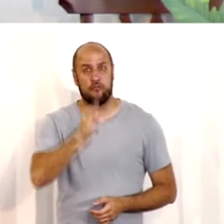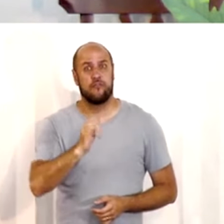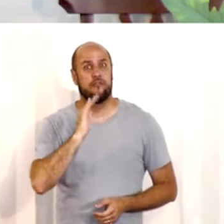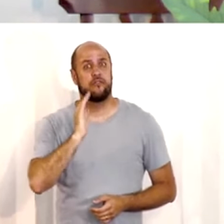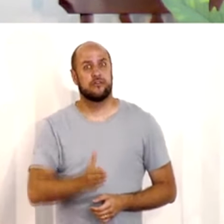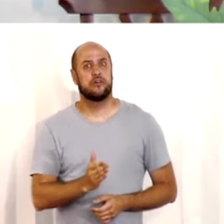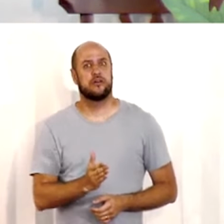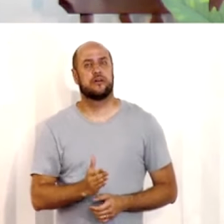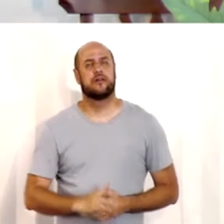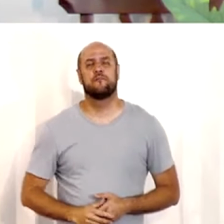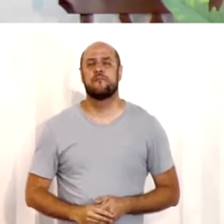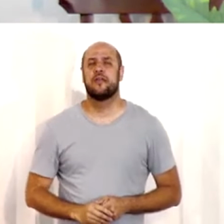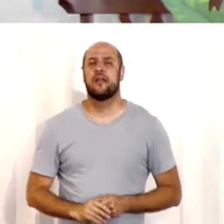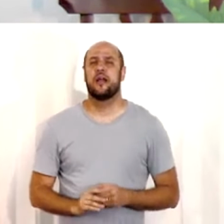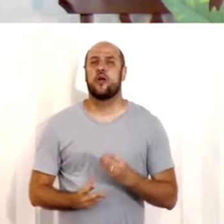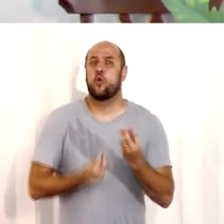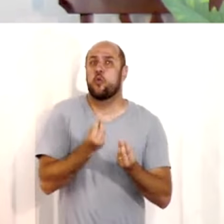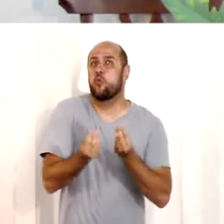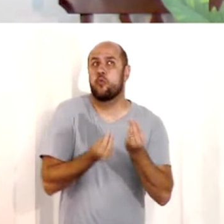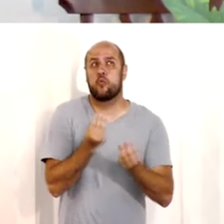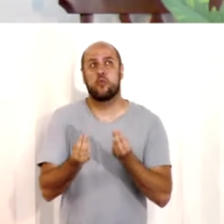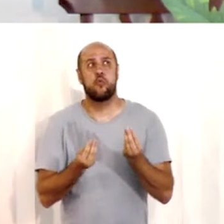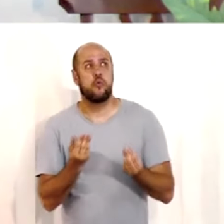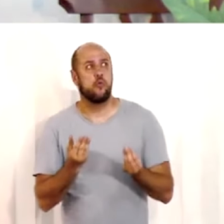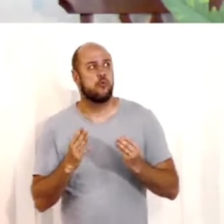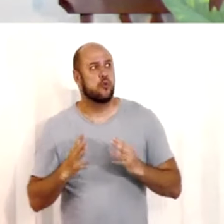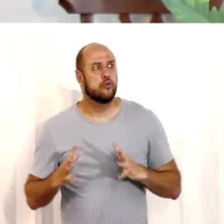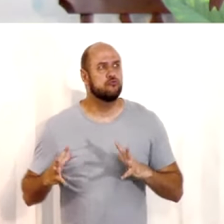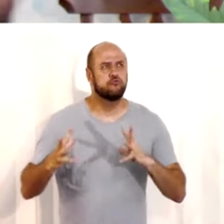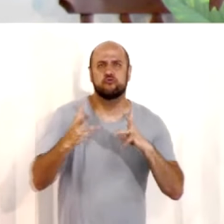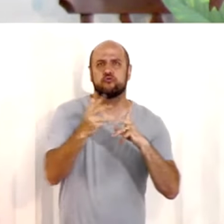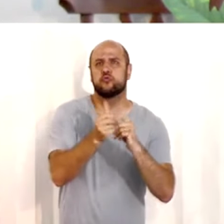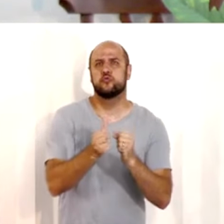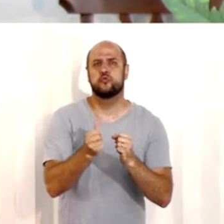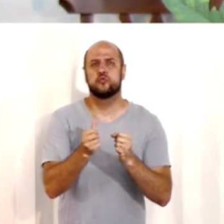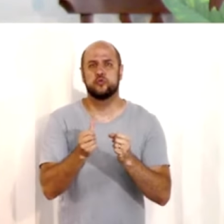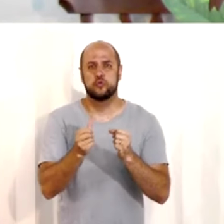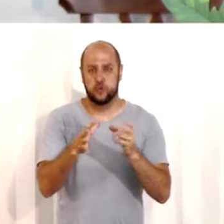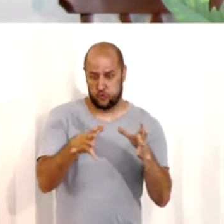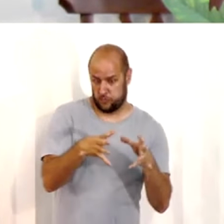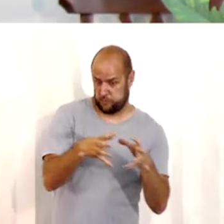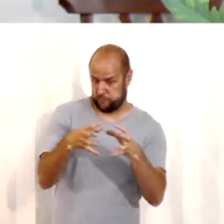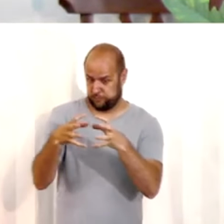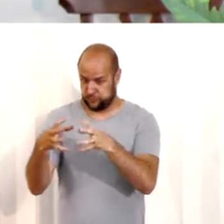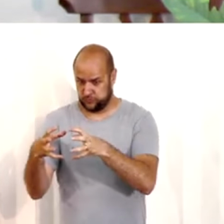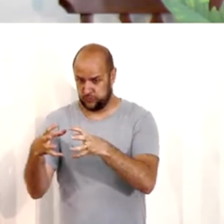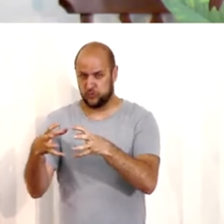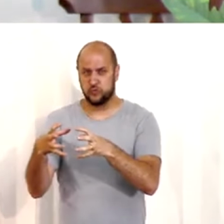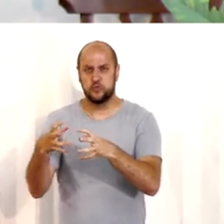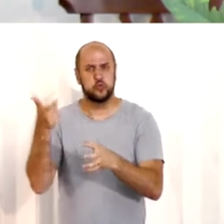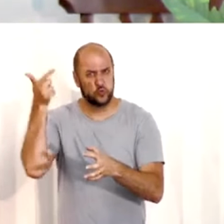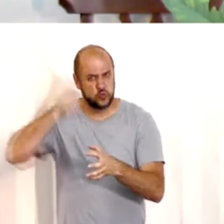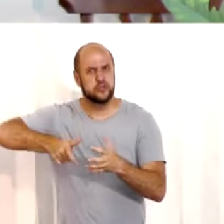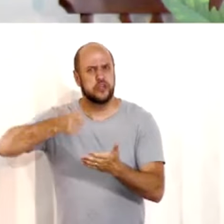capítulo 11. Como é que esses homens todos se separaram do mundo? Pela excelência da sua